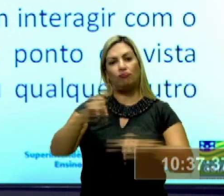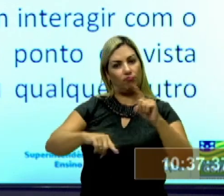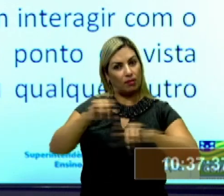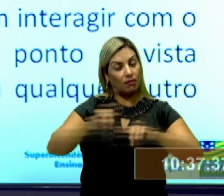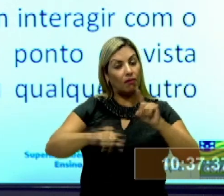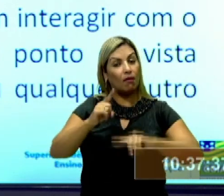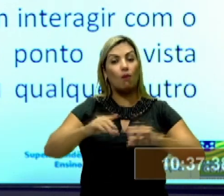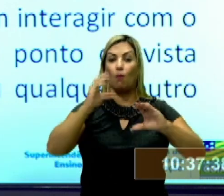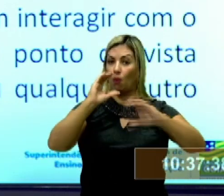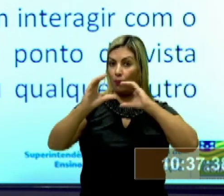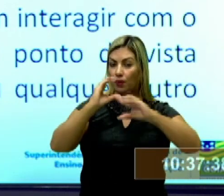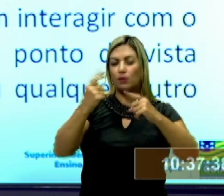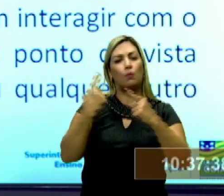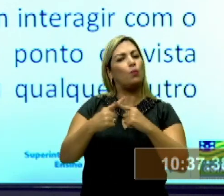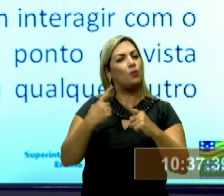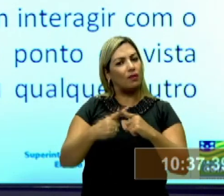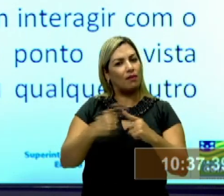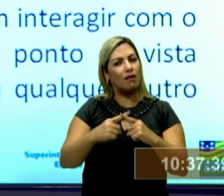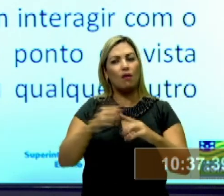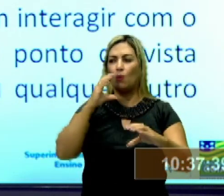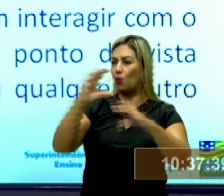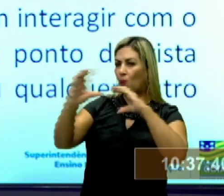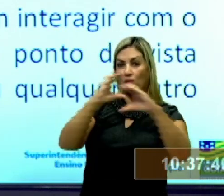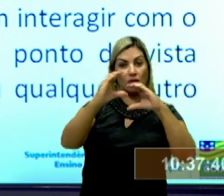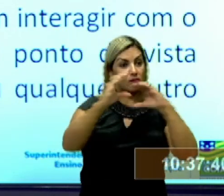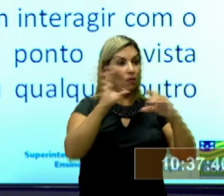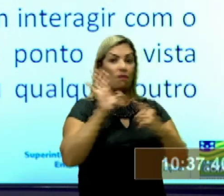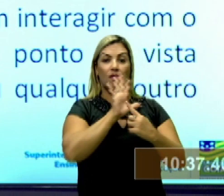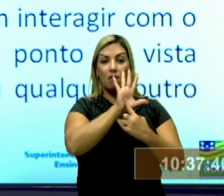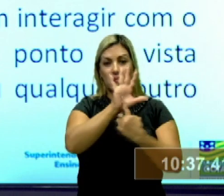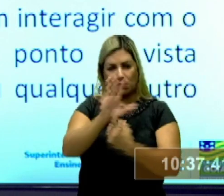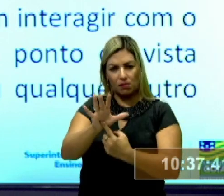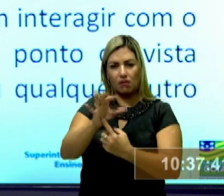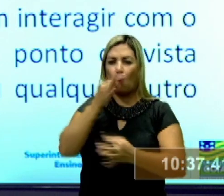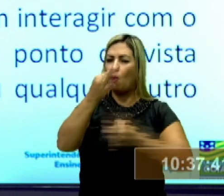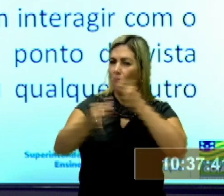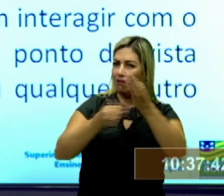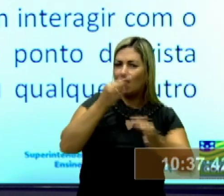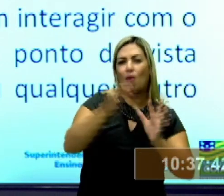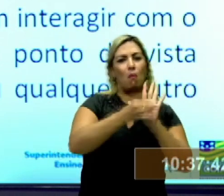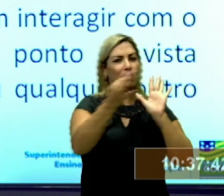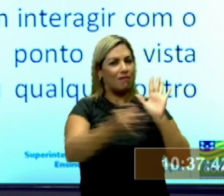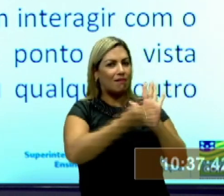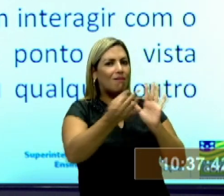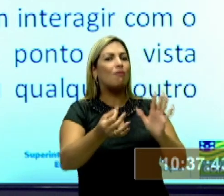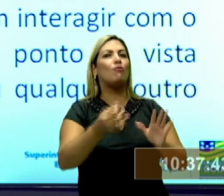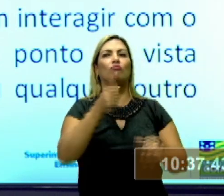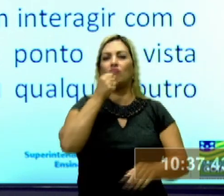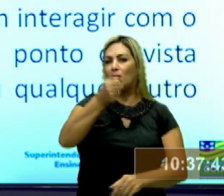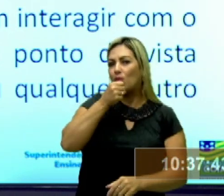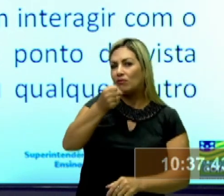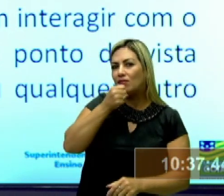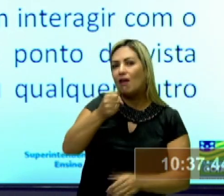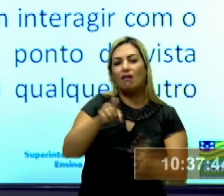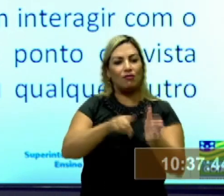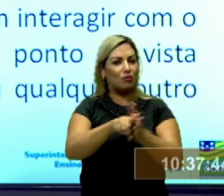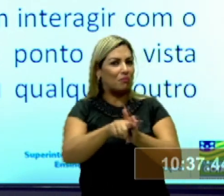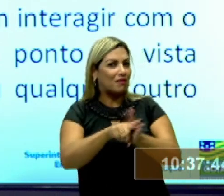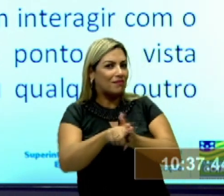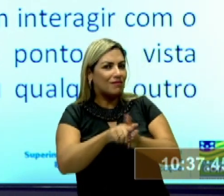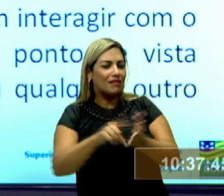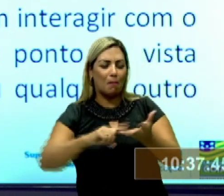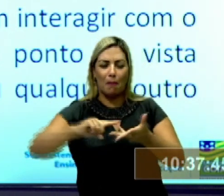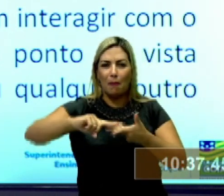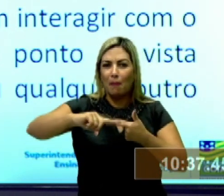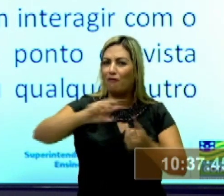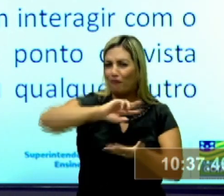podem interagir com o meio de comunicação, expondo, assim, seu ponto de vista sobre uma notícia, reportagem, pesquisa ou